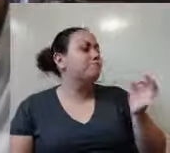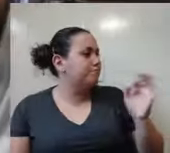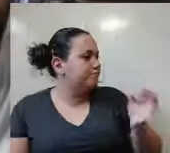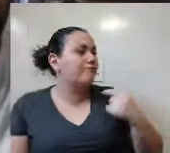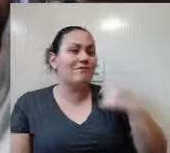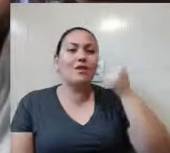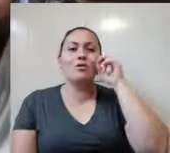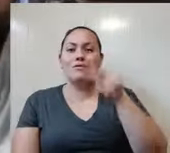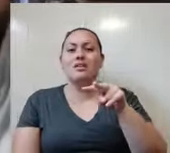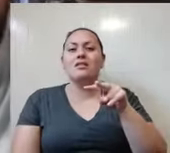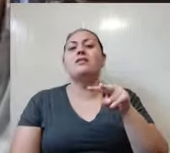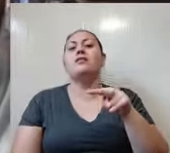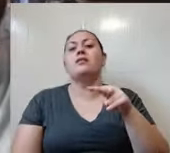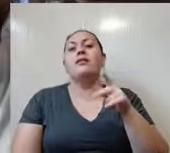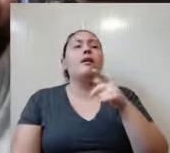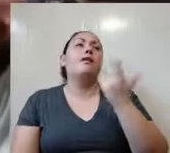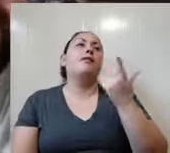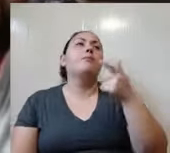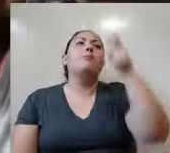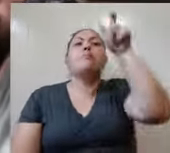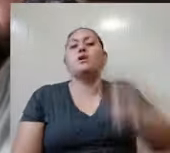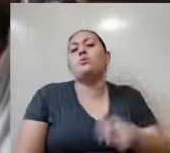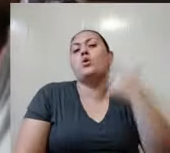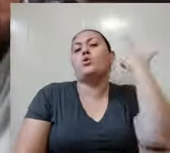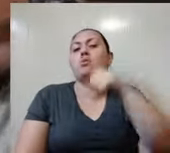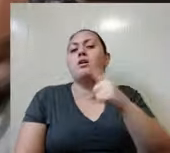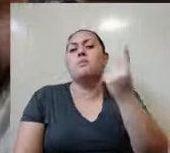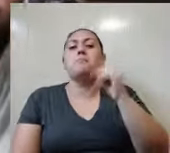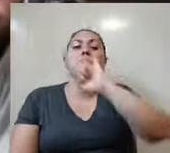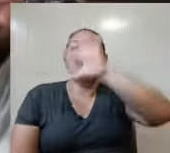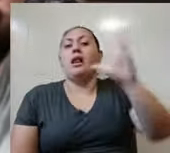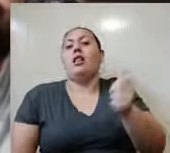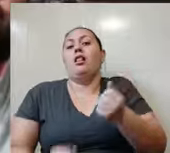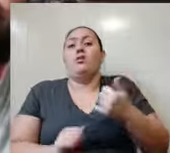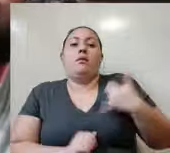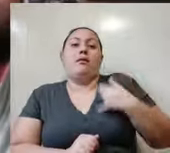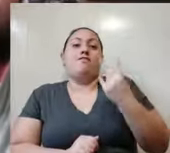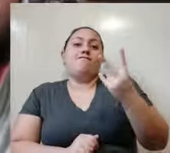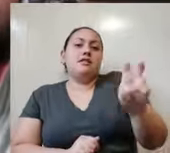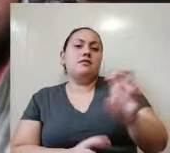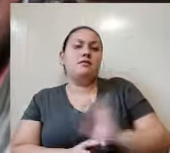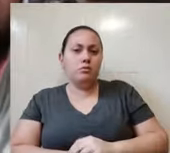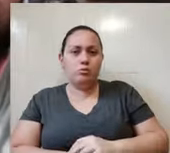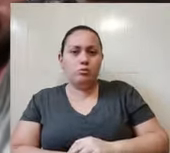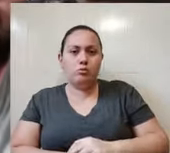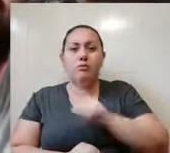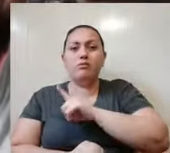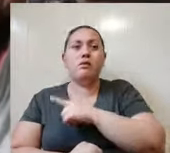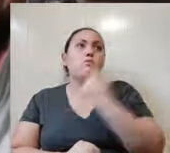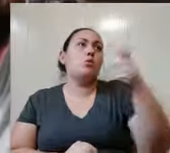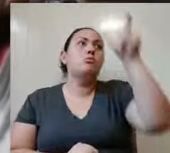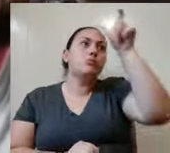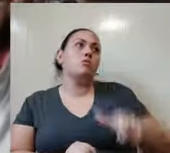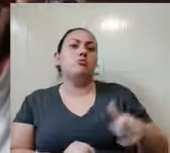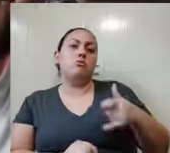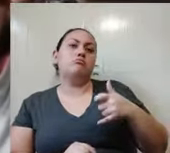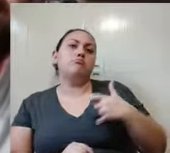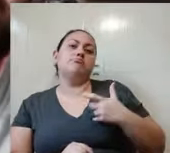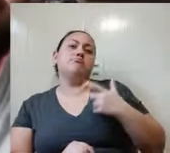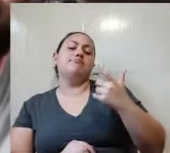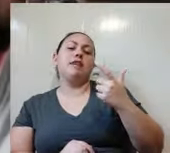de tal fez o seu primeiro milhão antes dos 25. Uhum. Fulana de tal fez o seu 10º milhão antes dos 30. Tá